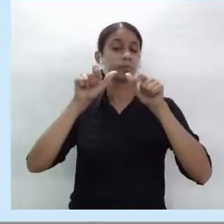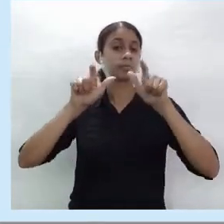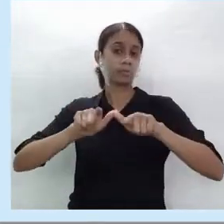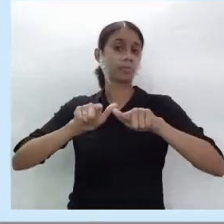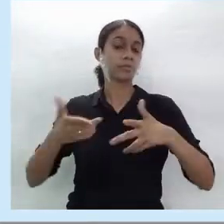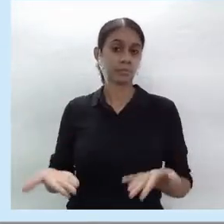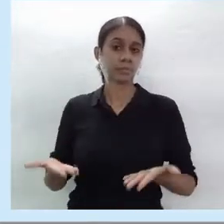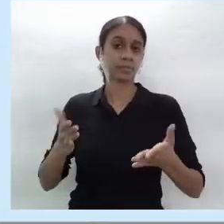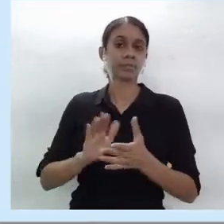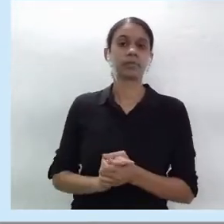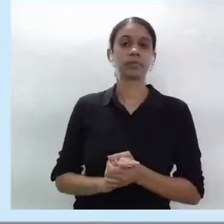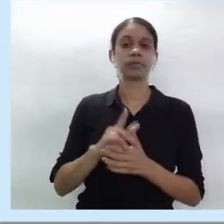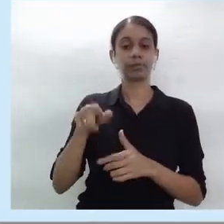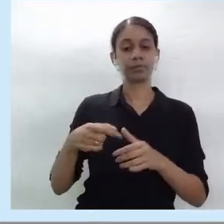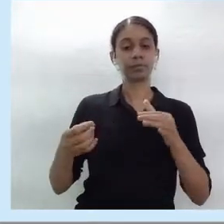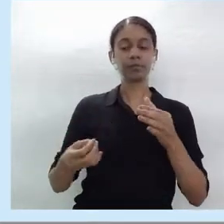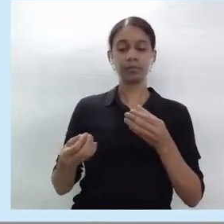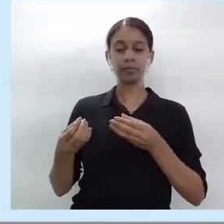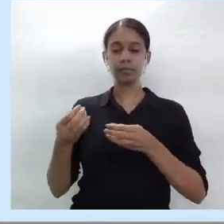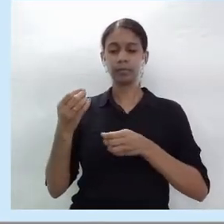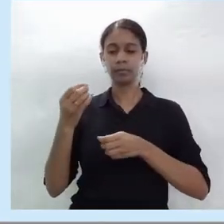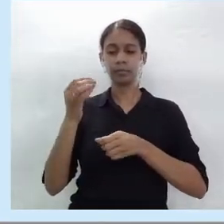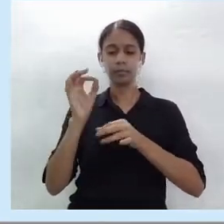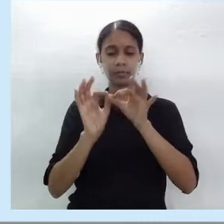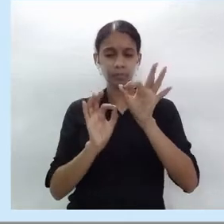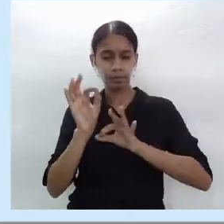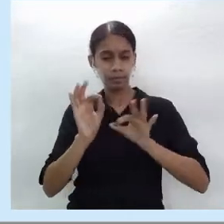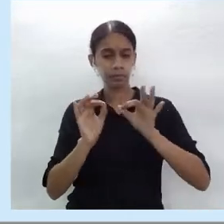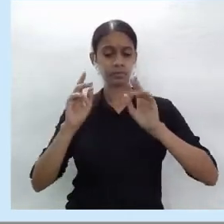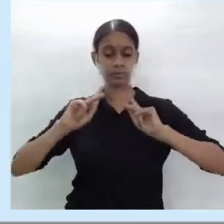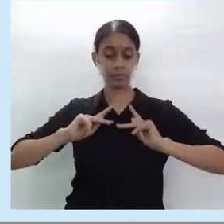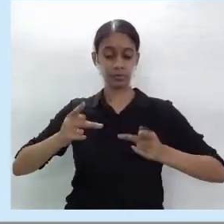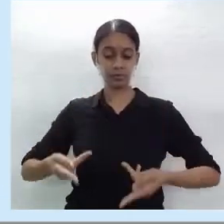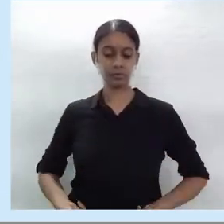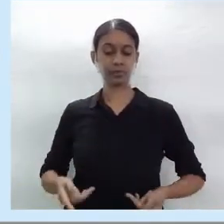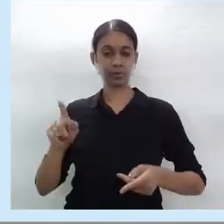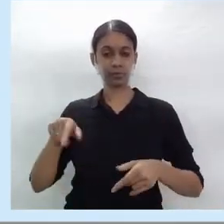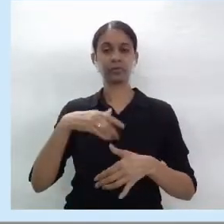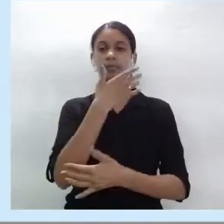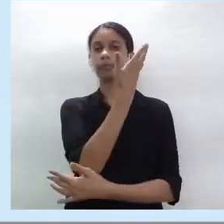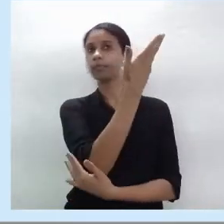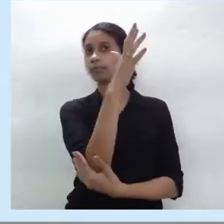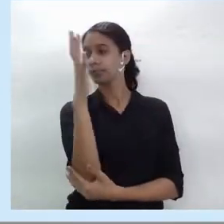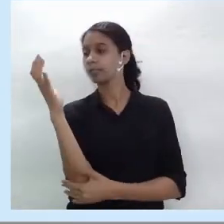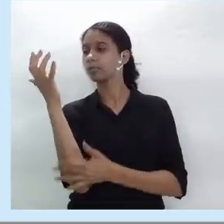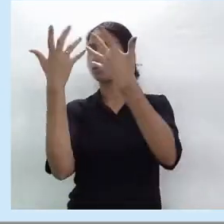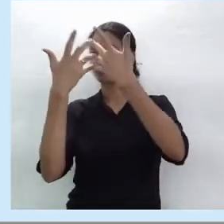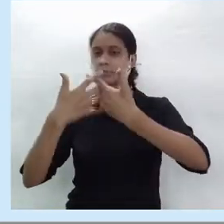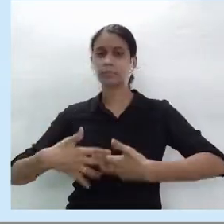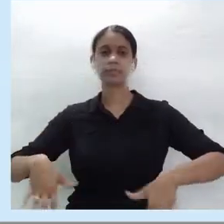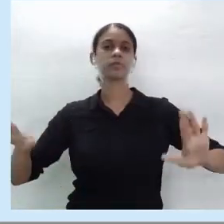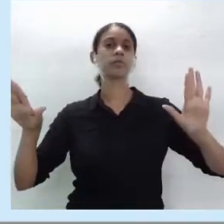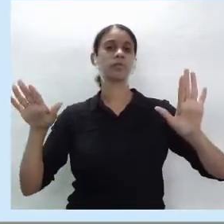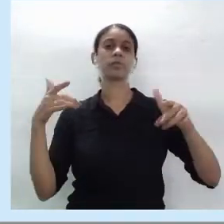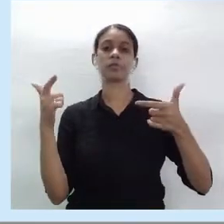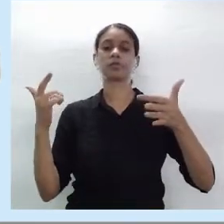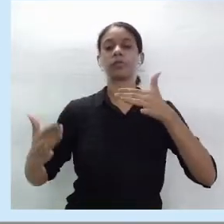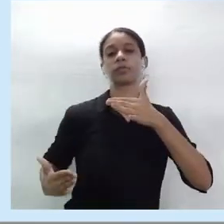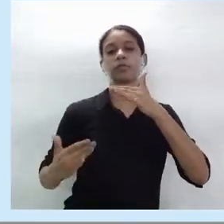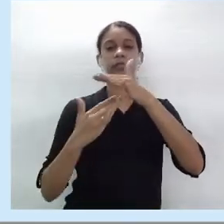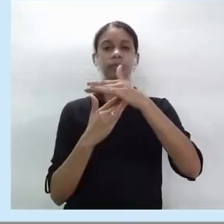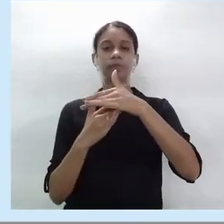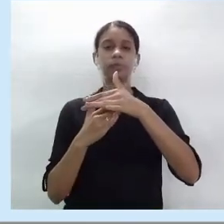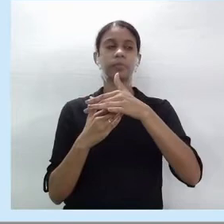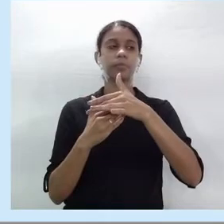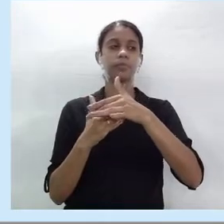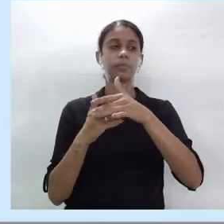humana, apesar de ele existir na natureza. Tá? Na natureza, a relação é natural. Não existem esses limites. Esses